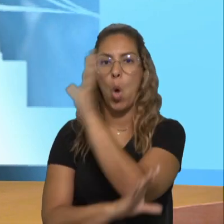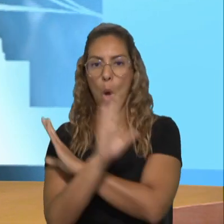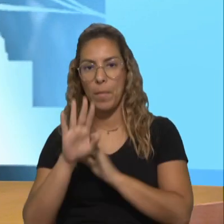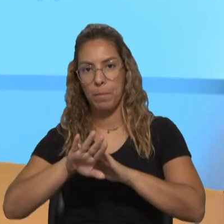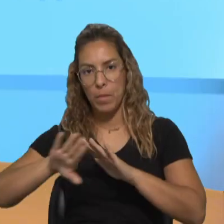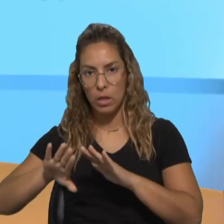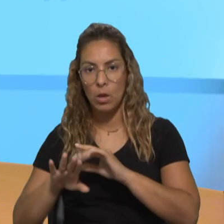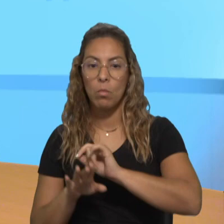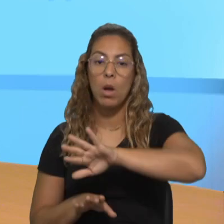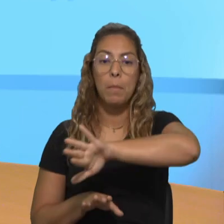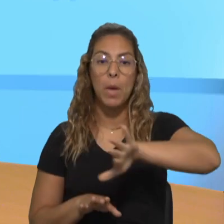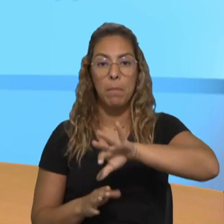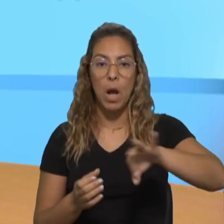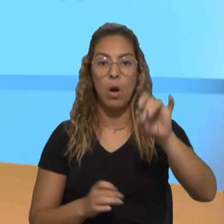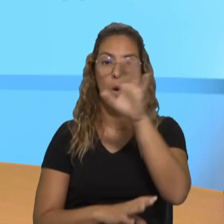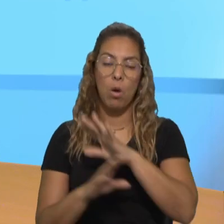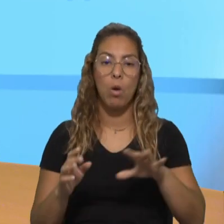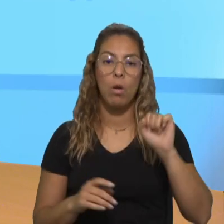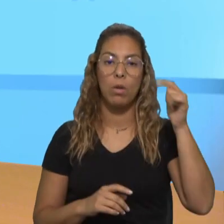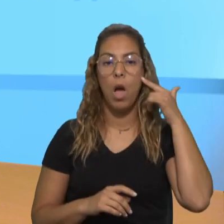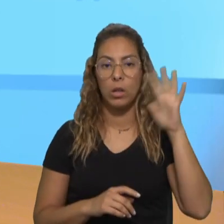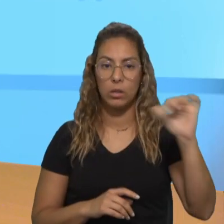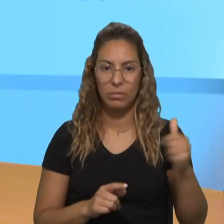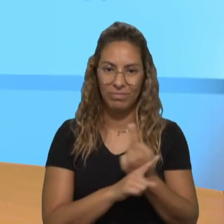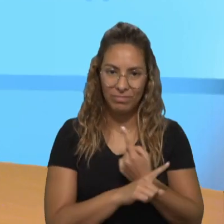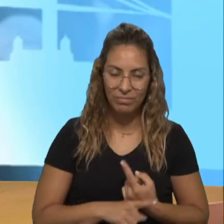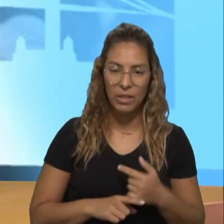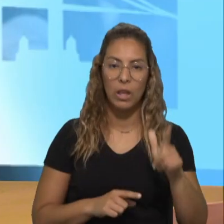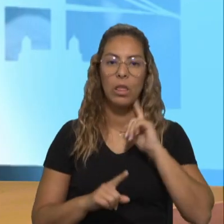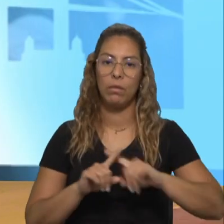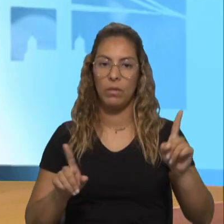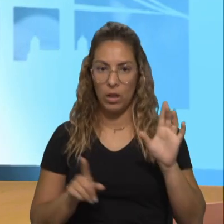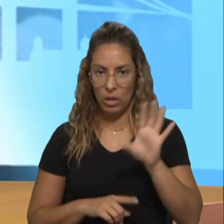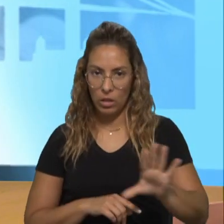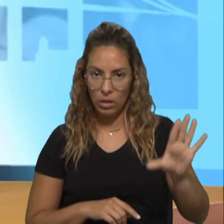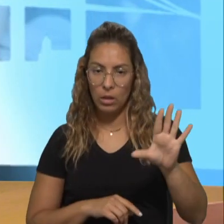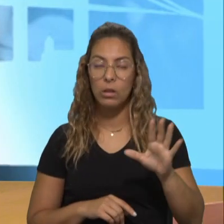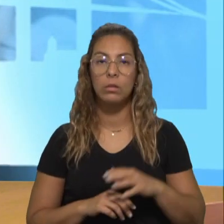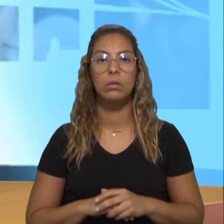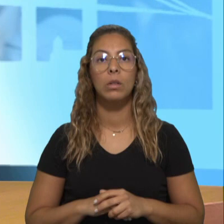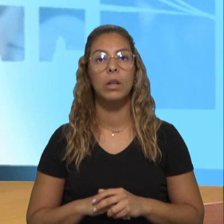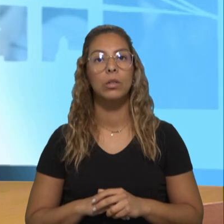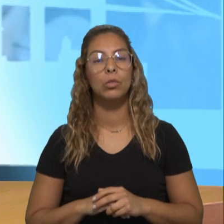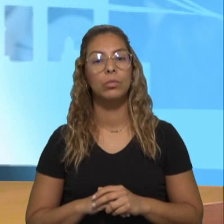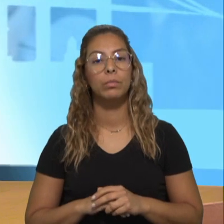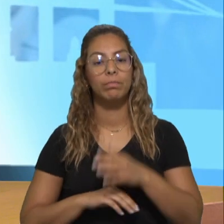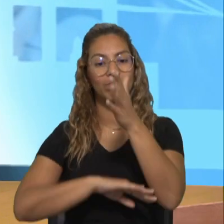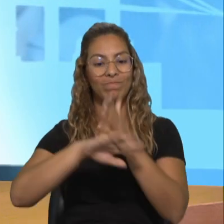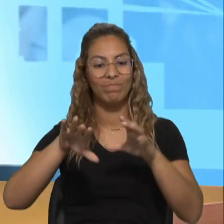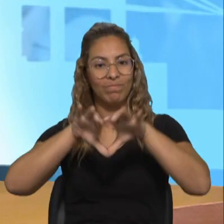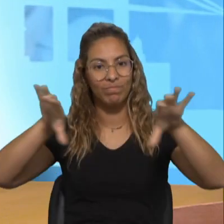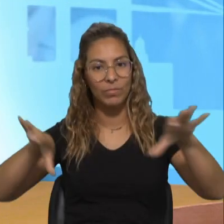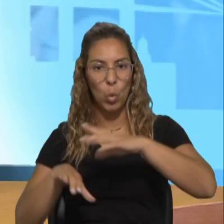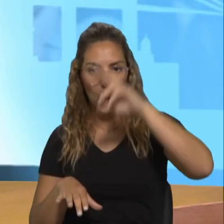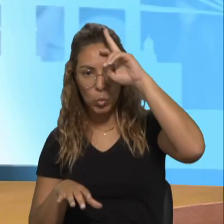mais típicos do Oriente. E pronto, acabamos também a perceber um bocadinho a influência da antiga União